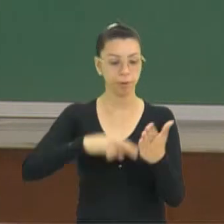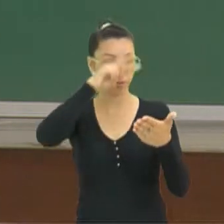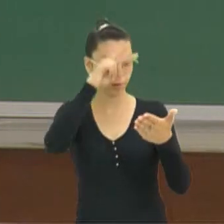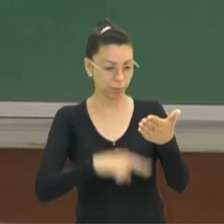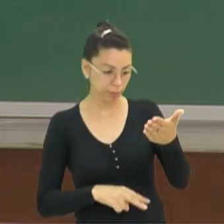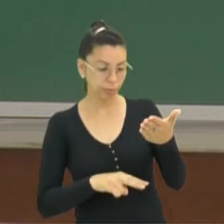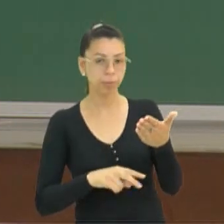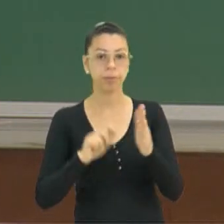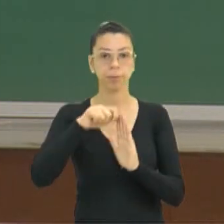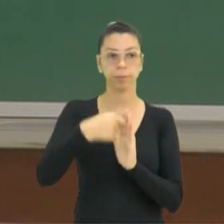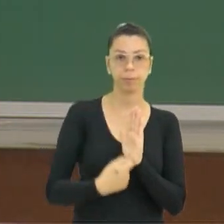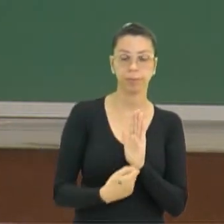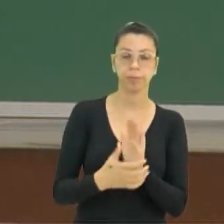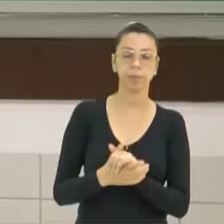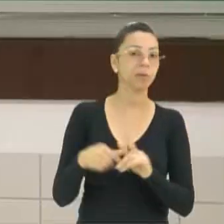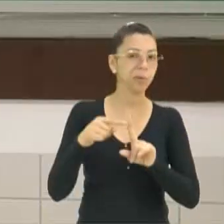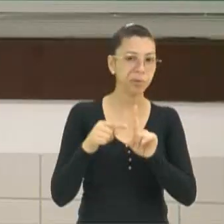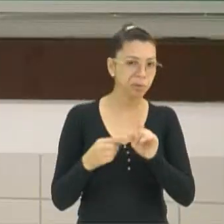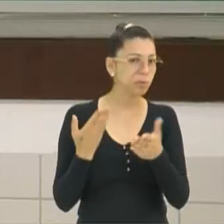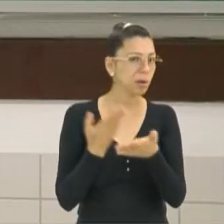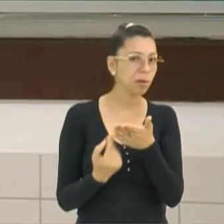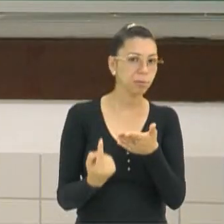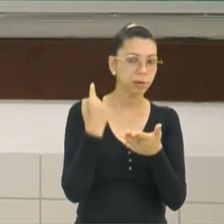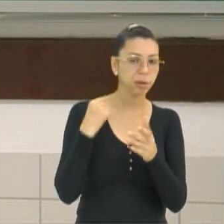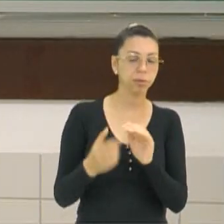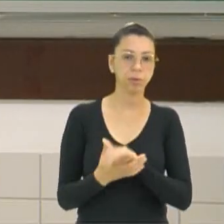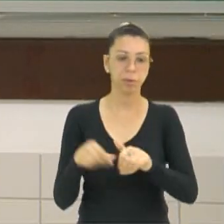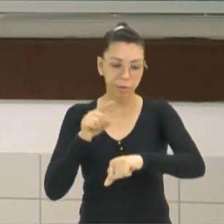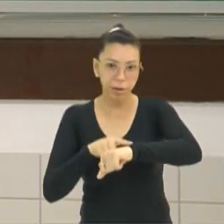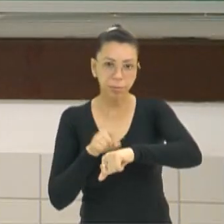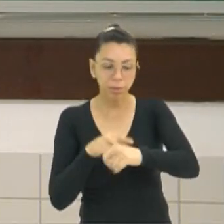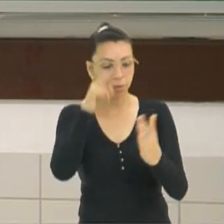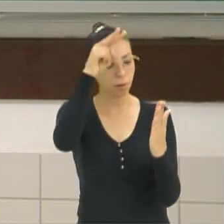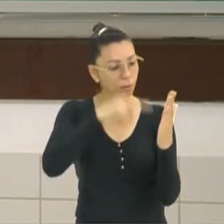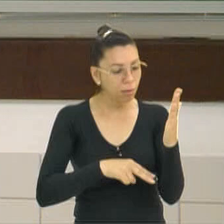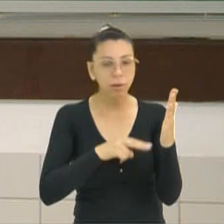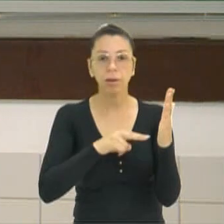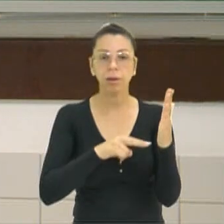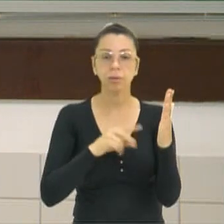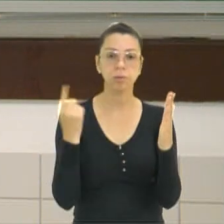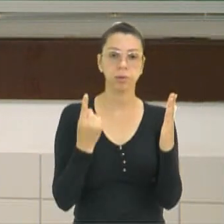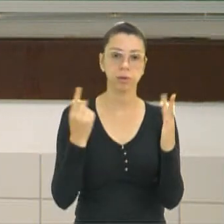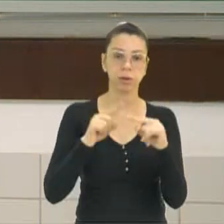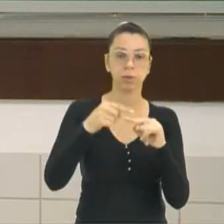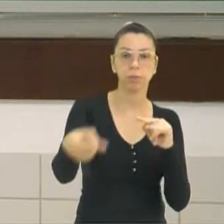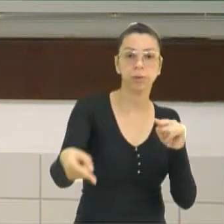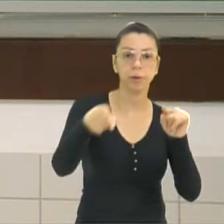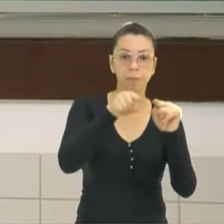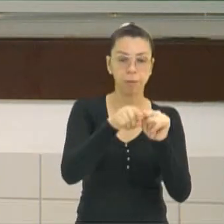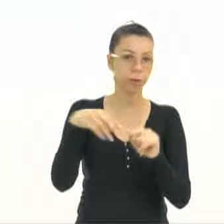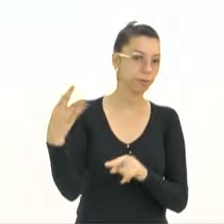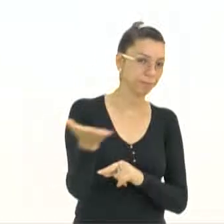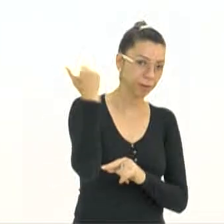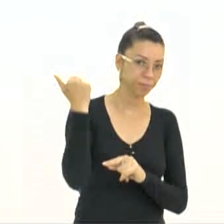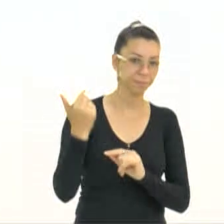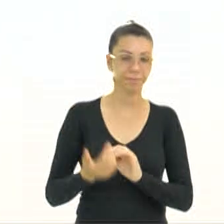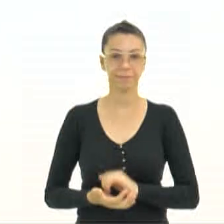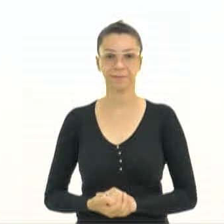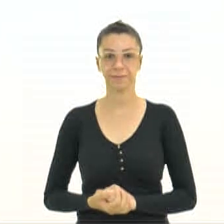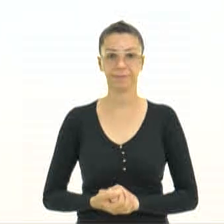texto, tipo a aula passada. Vou dar um minutinho para vocês poderem ler o texto sem minha interferência. Daí eu volto com a questão. Bora lá.